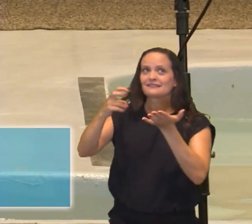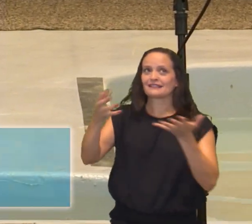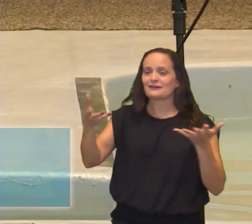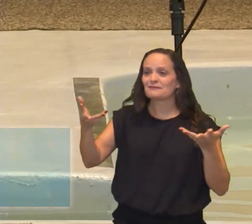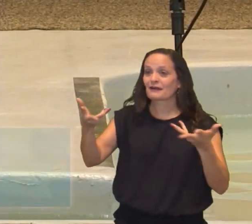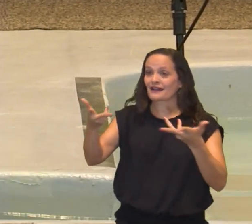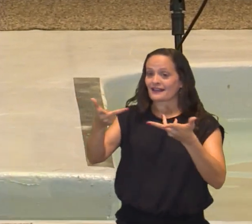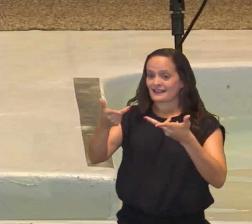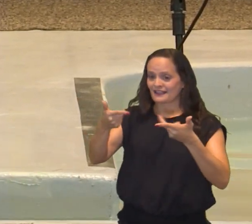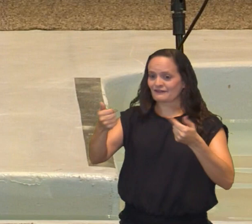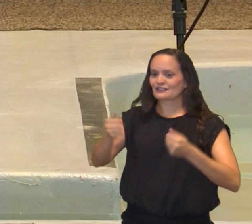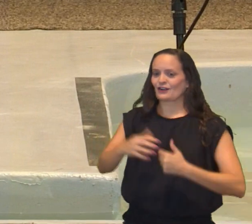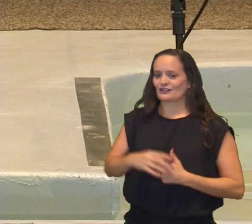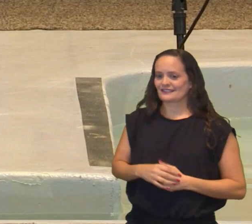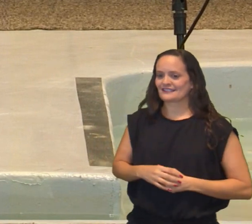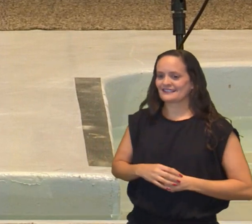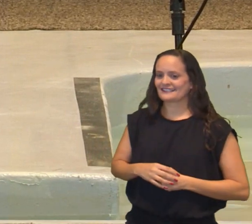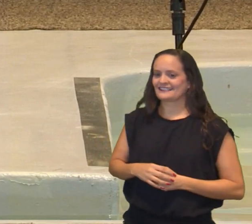nós